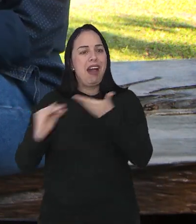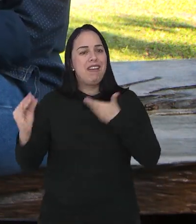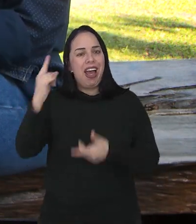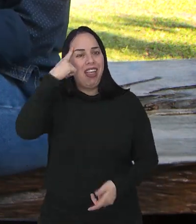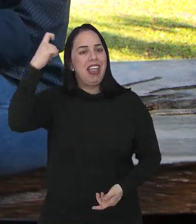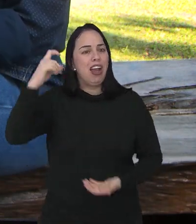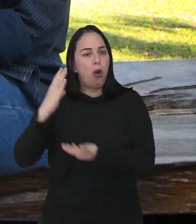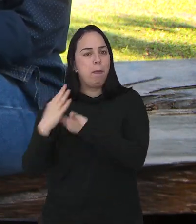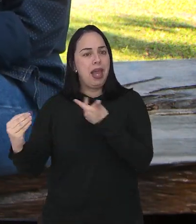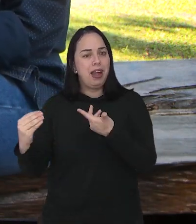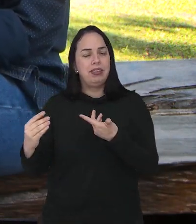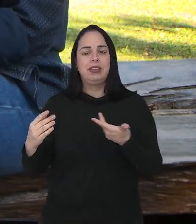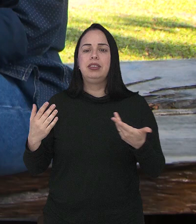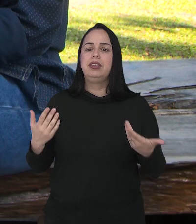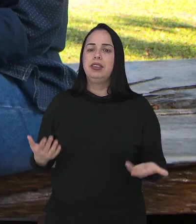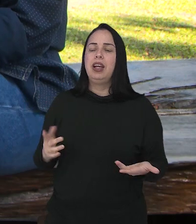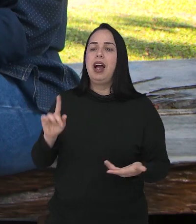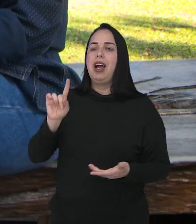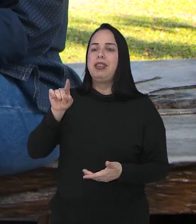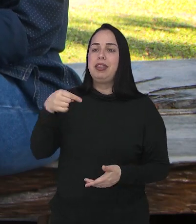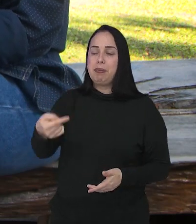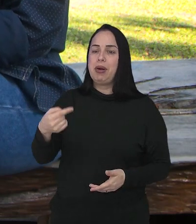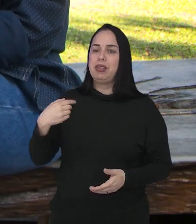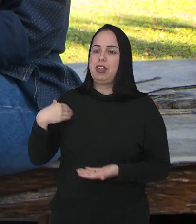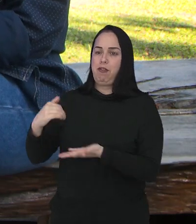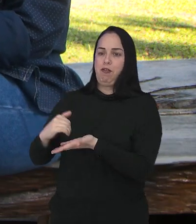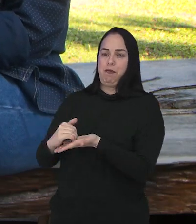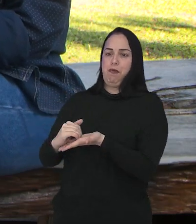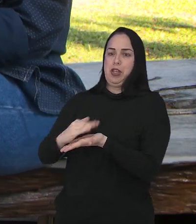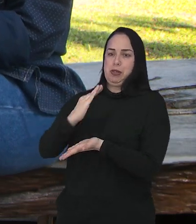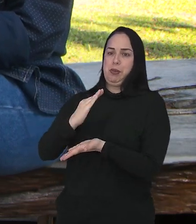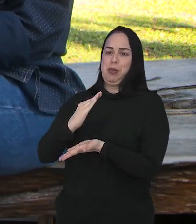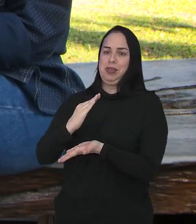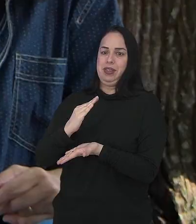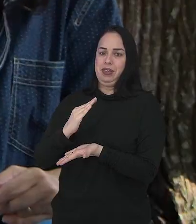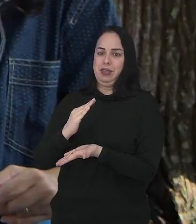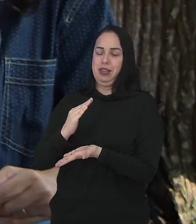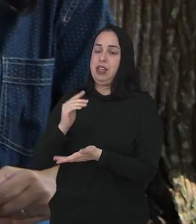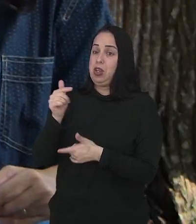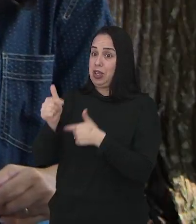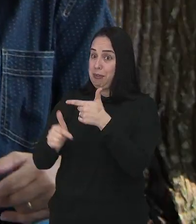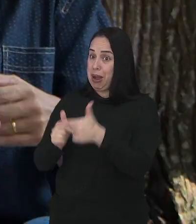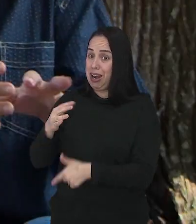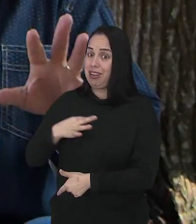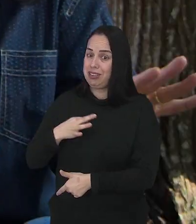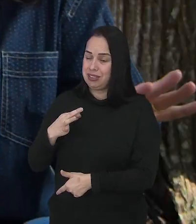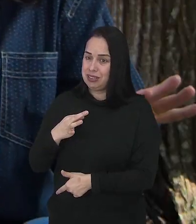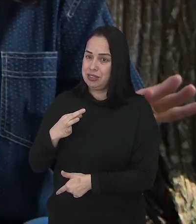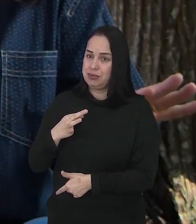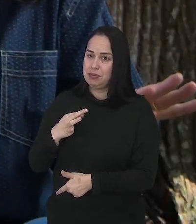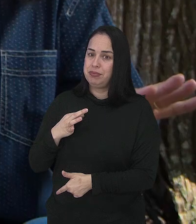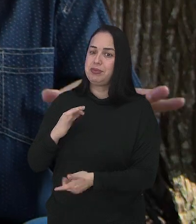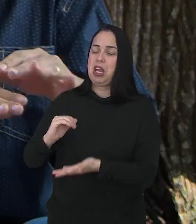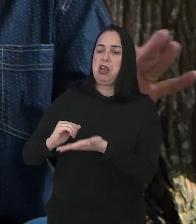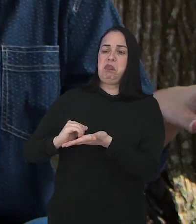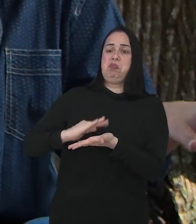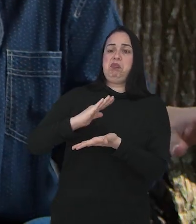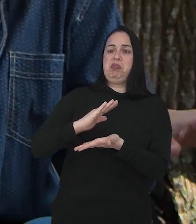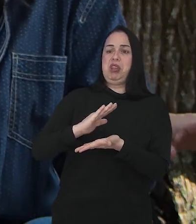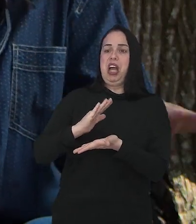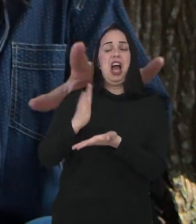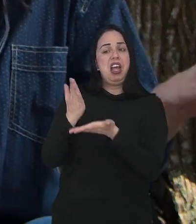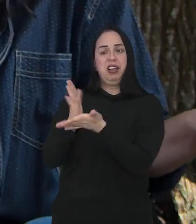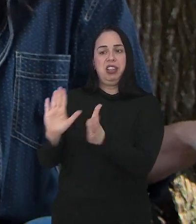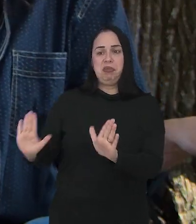Exatamente. Os homens Até que eu acabam fui fazendo expulsa da associação, que eu trabalhava voluntariamente. Logo depois que eu fui expulsa,